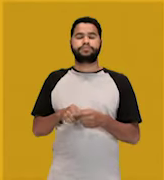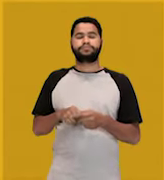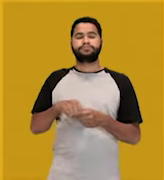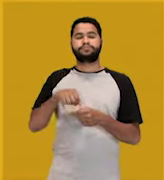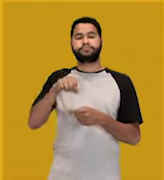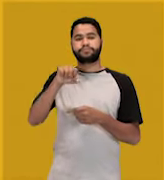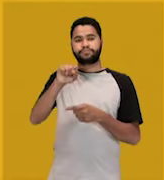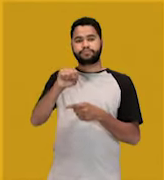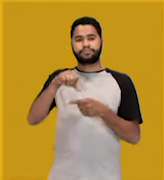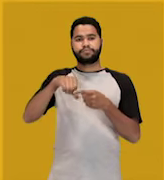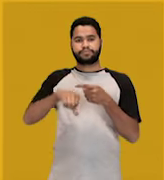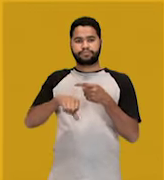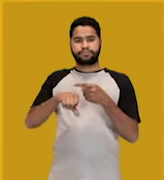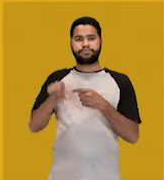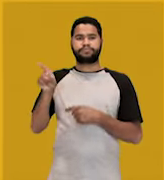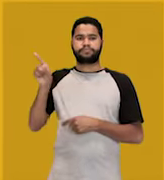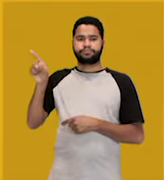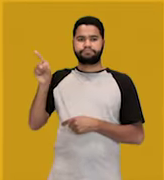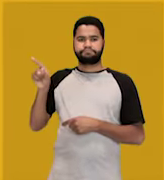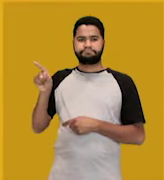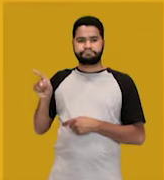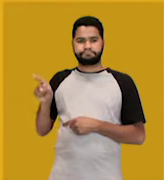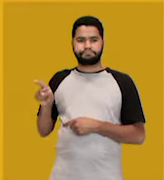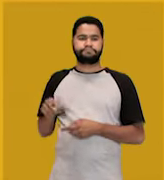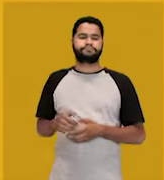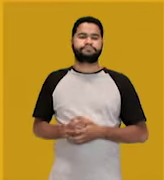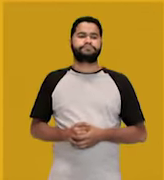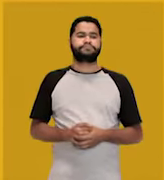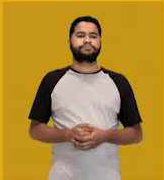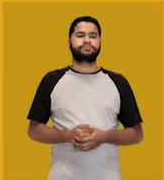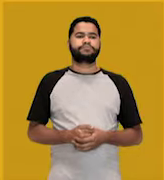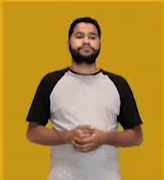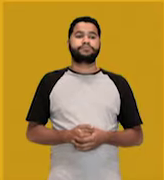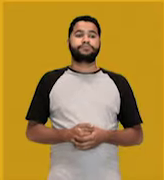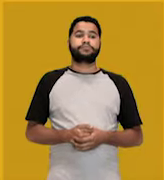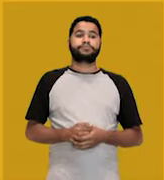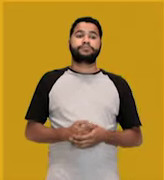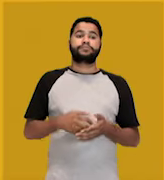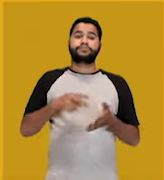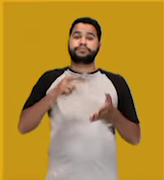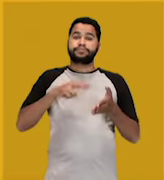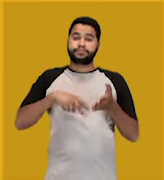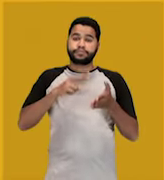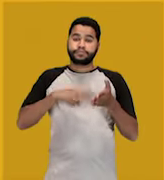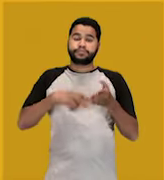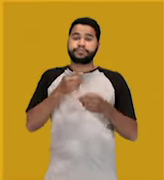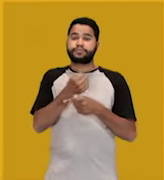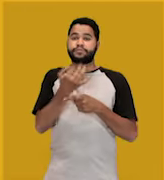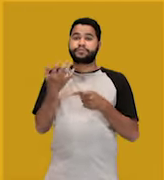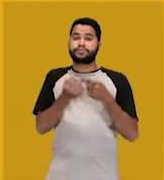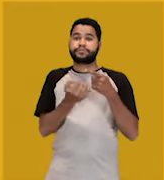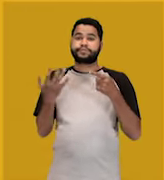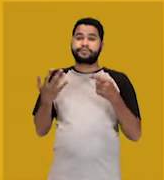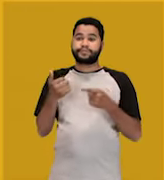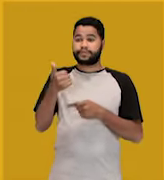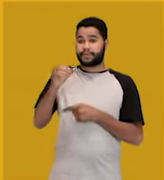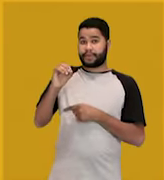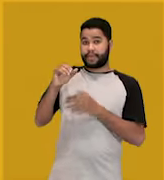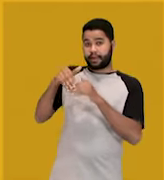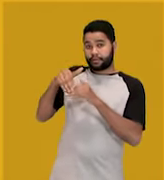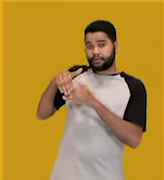7/8 e 8/9. Leitura de frações com denominadores de 10